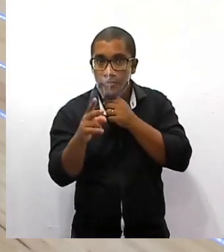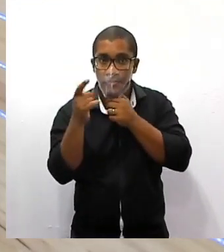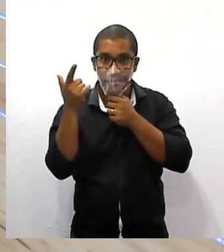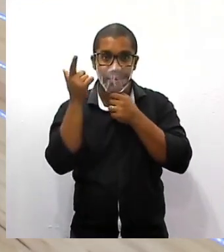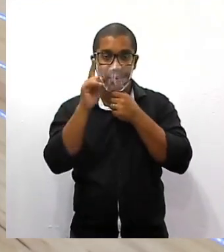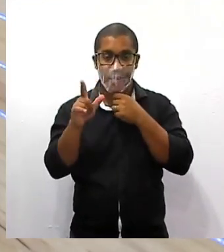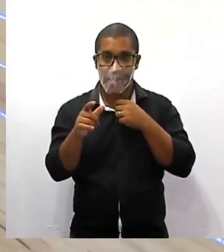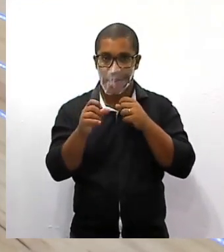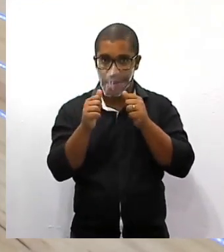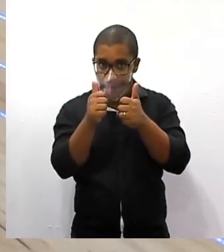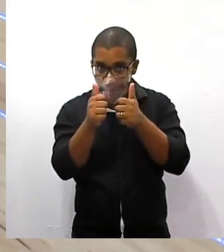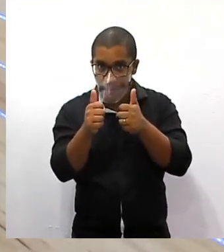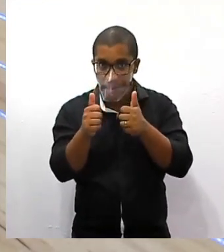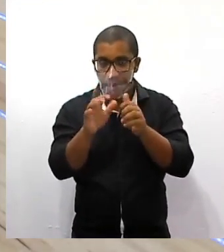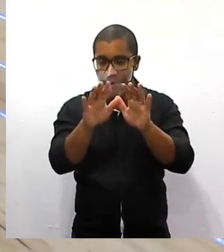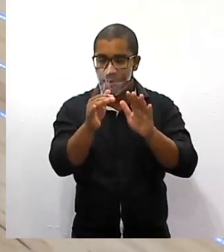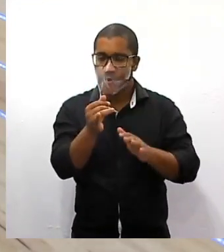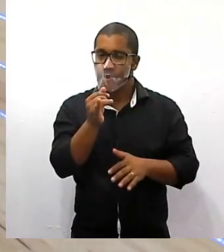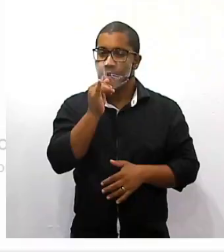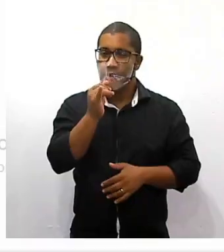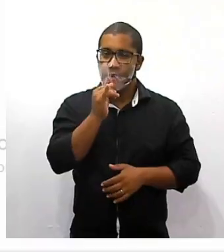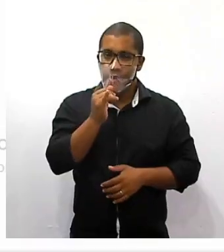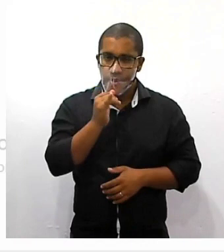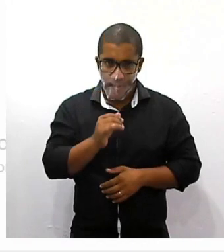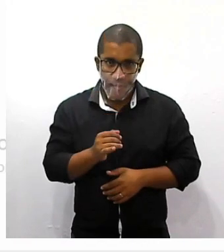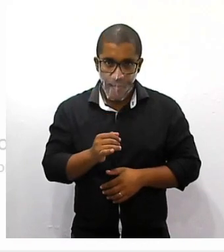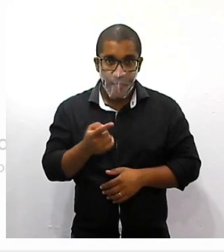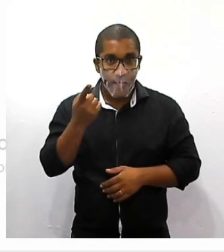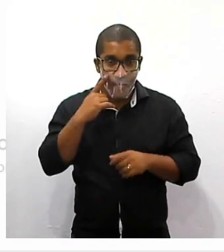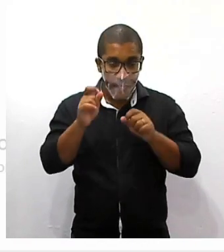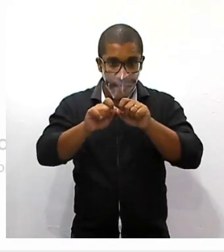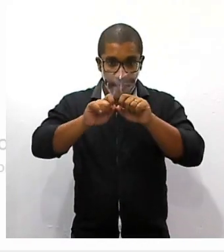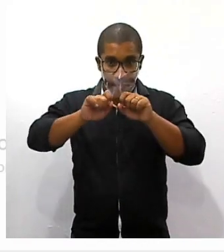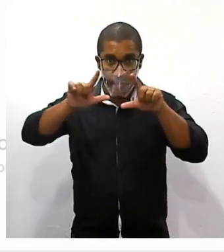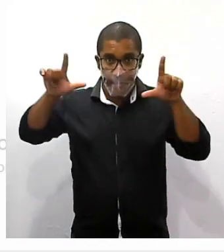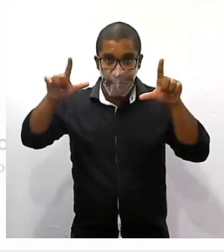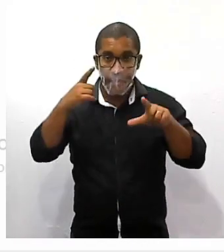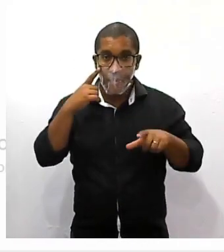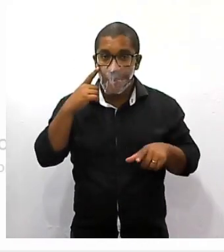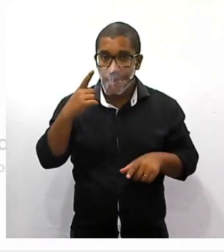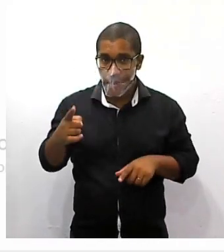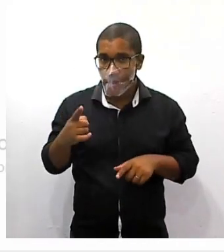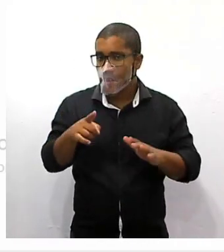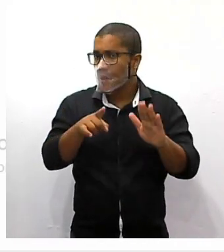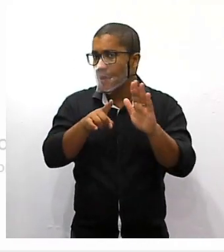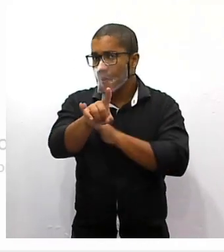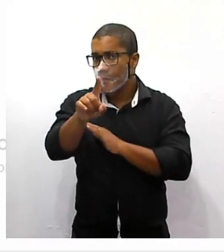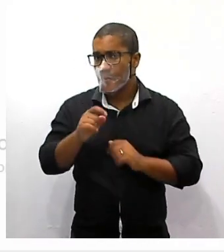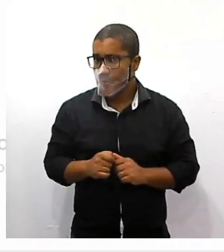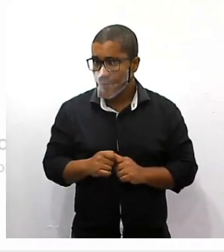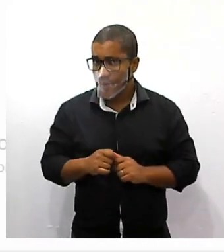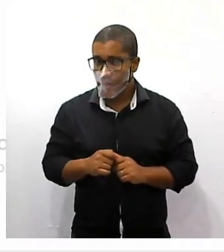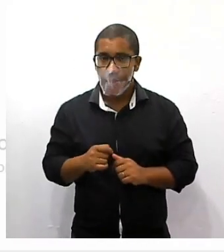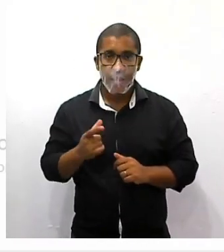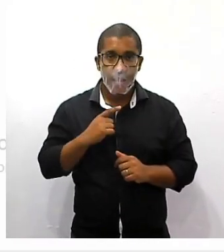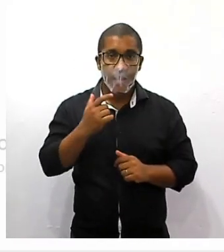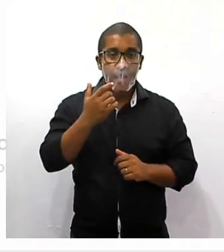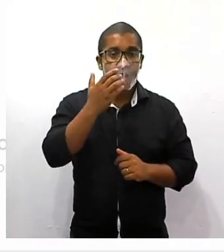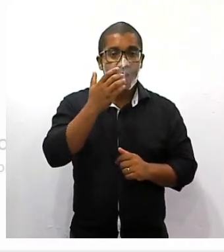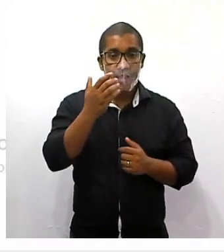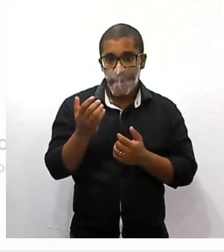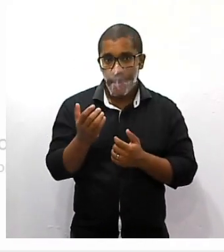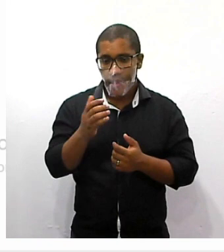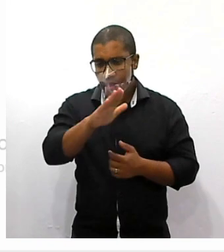exemplo, Betinho, puxa a questão aí no quadro, Betinho. Puxa a questão no quadro. A questão diz o seguinte, uma criança de 20 quilos